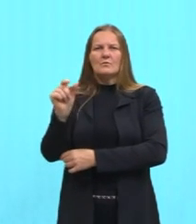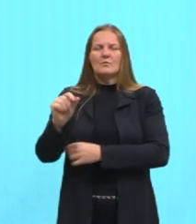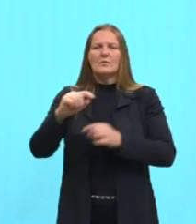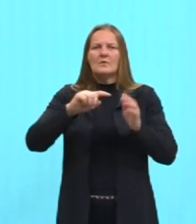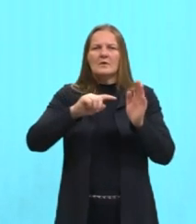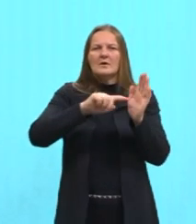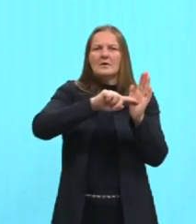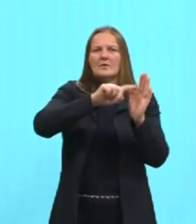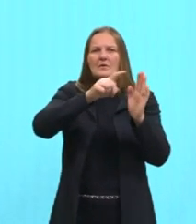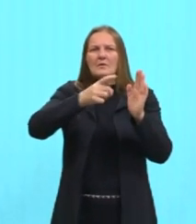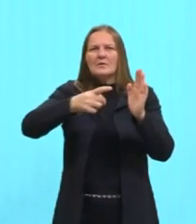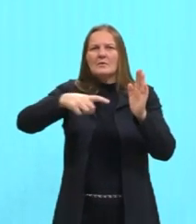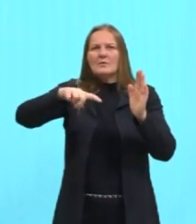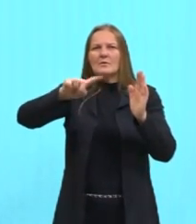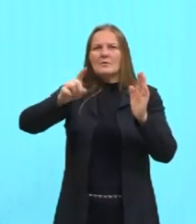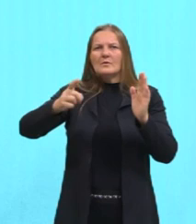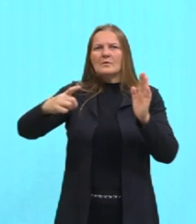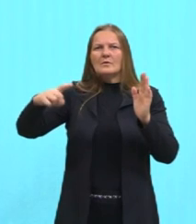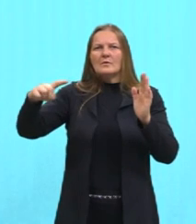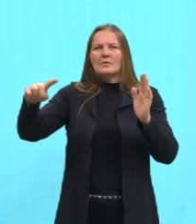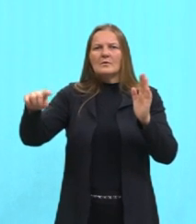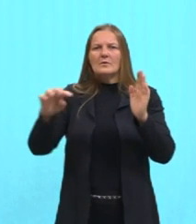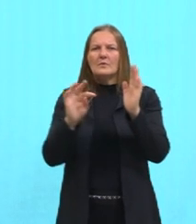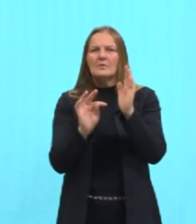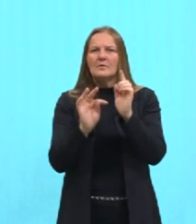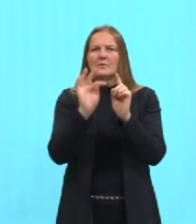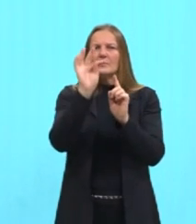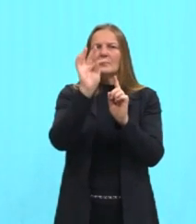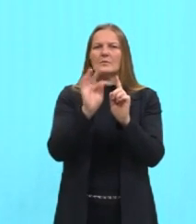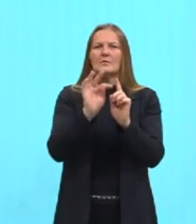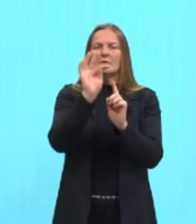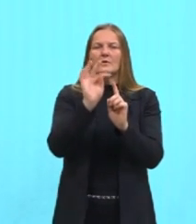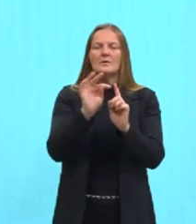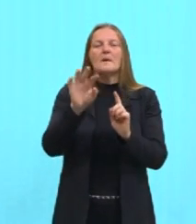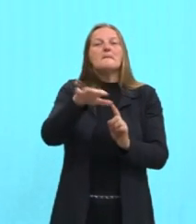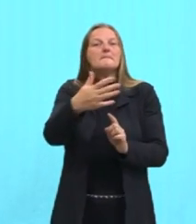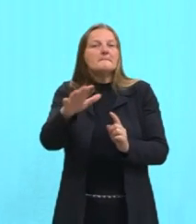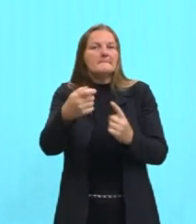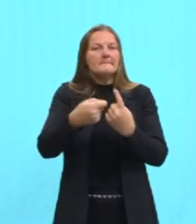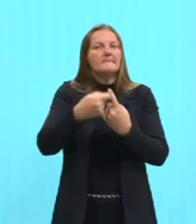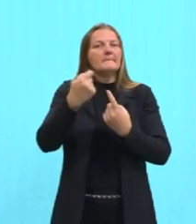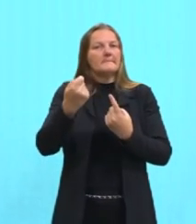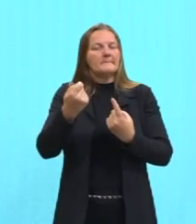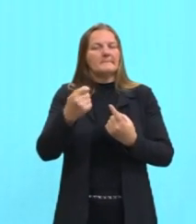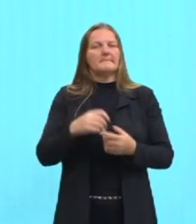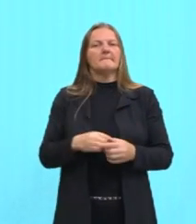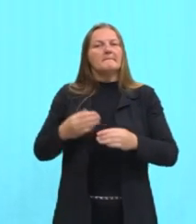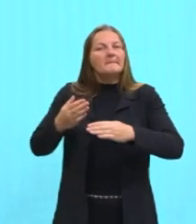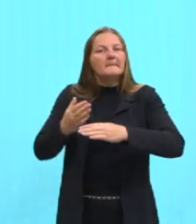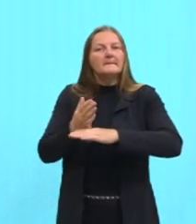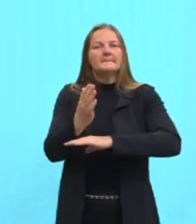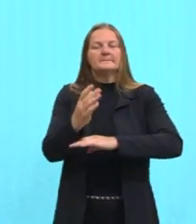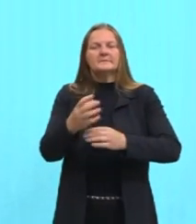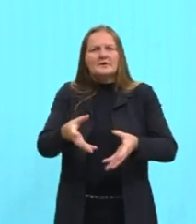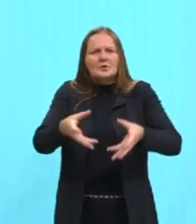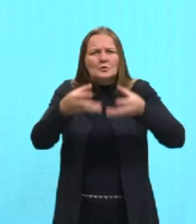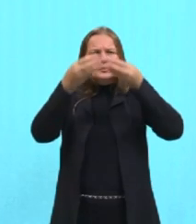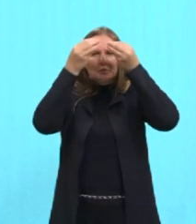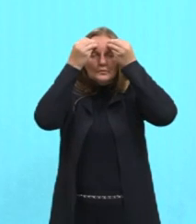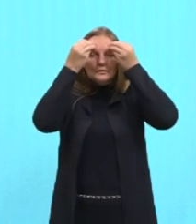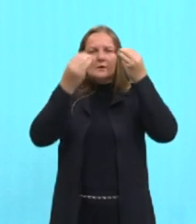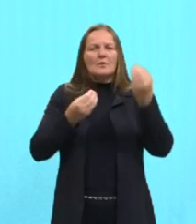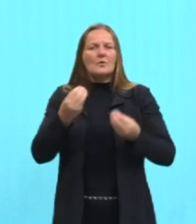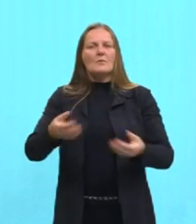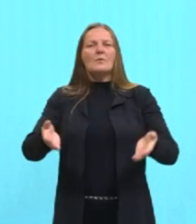linha de temperaturas da água usada as temperaturas médias que a gente tem no metro tá meninas e meninos é Através disso a gente vai saber